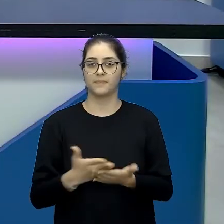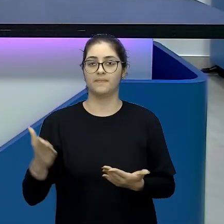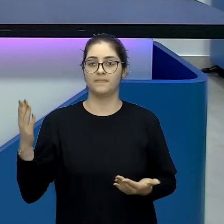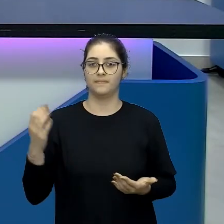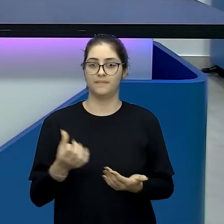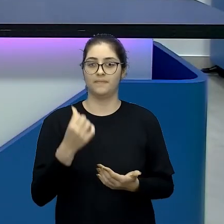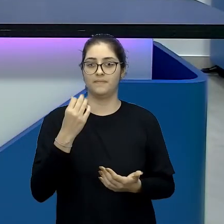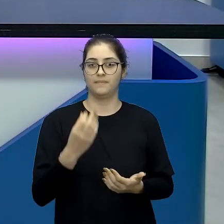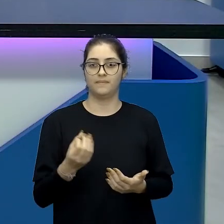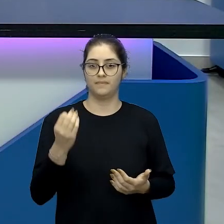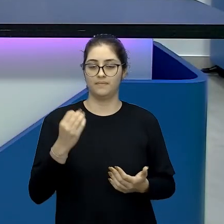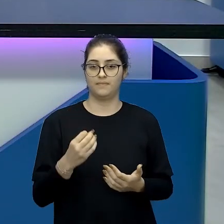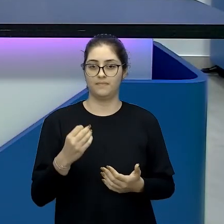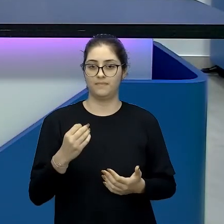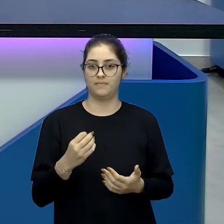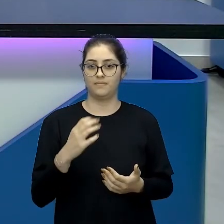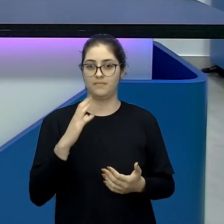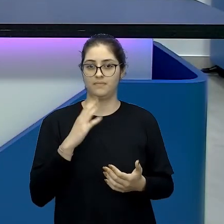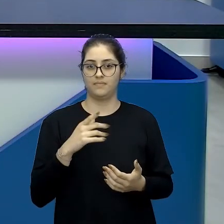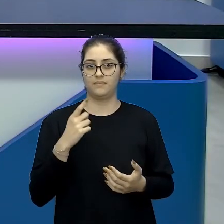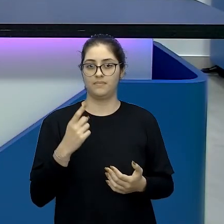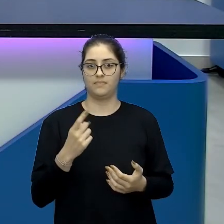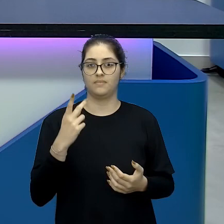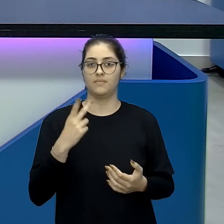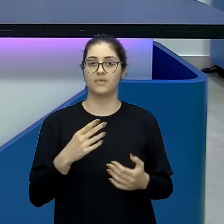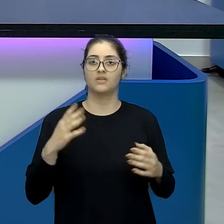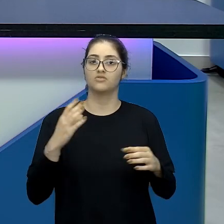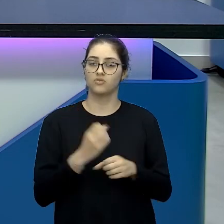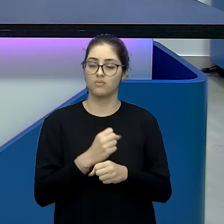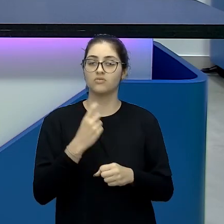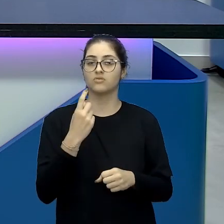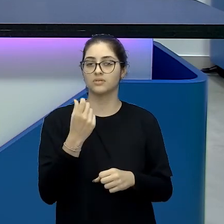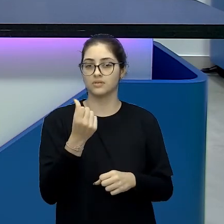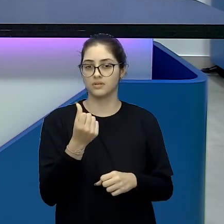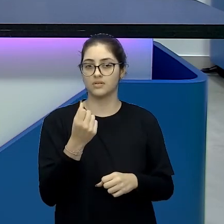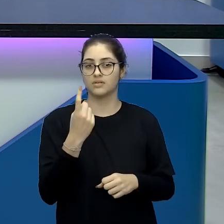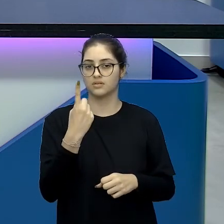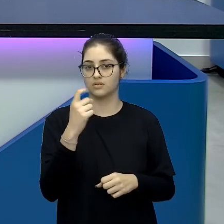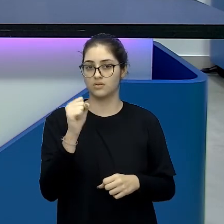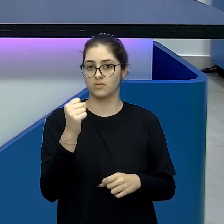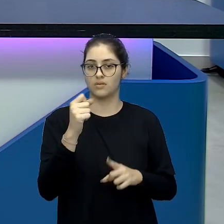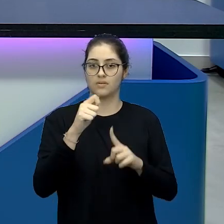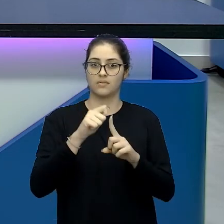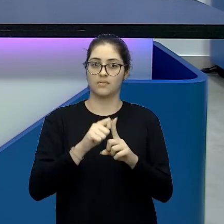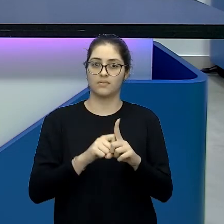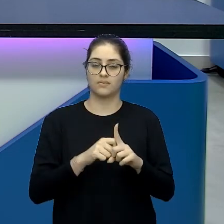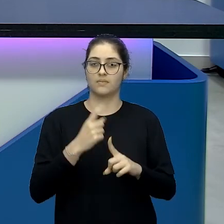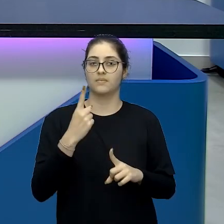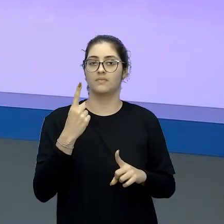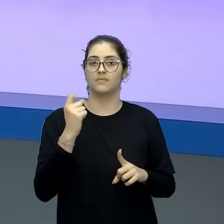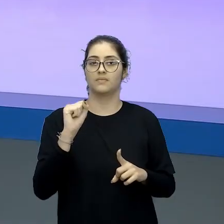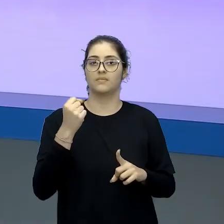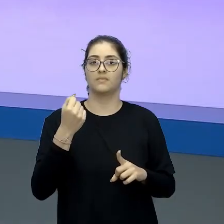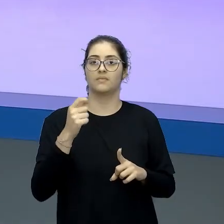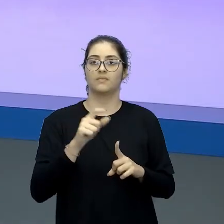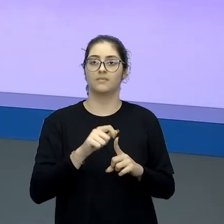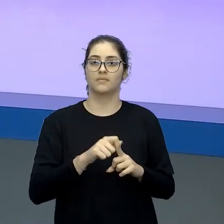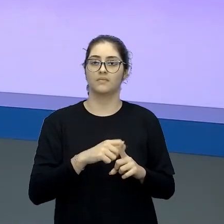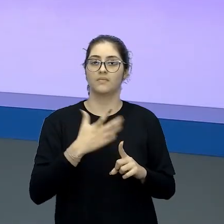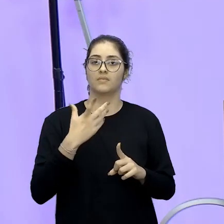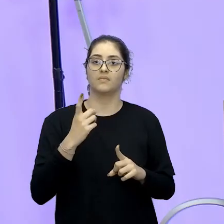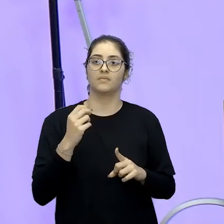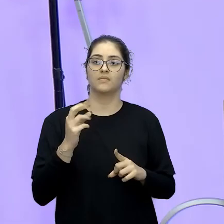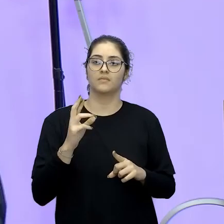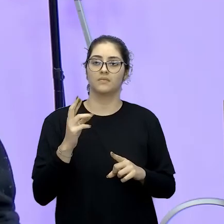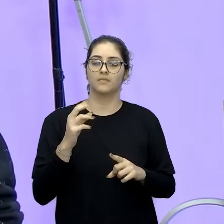raiva. perdemos 60. Então a gente tem mês 12 e mais 6 meses. São 18 meses. São 18 meses. 18 meses de R$10, quanto que